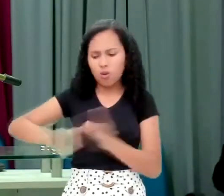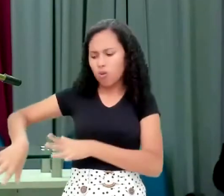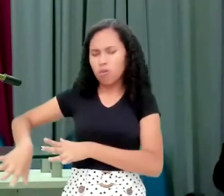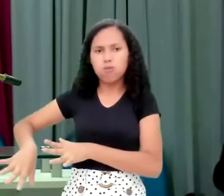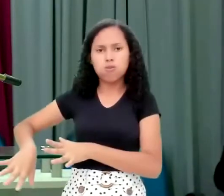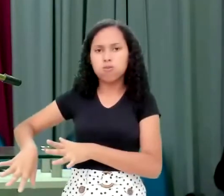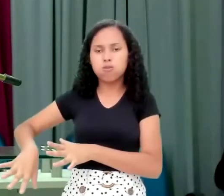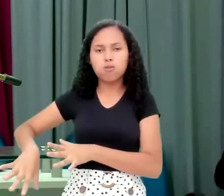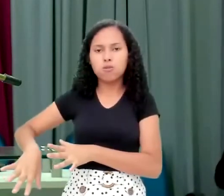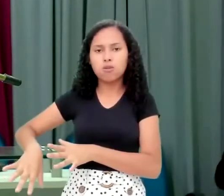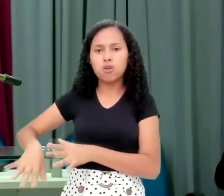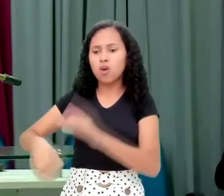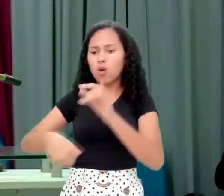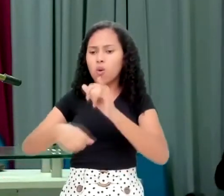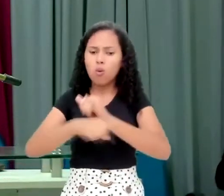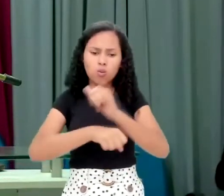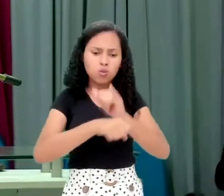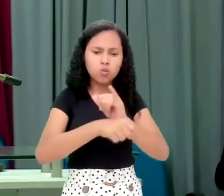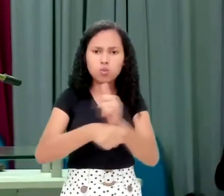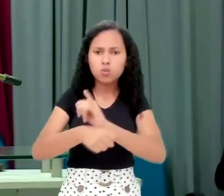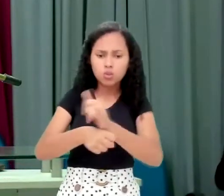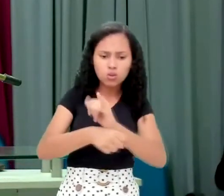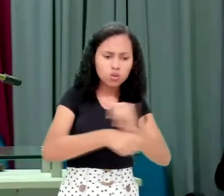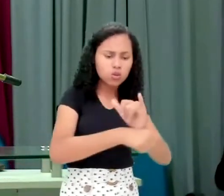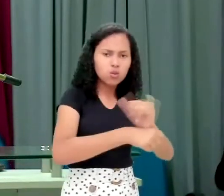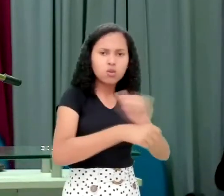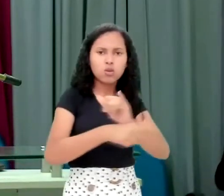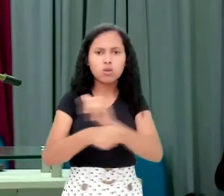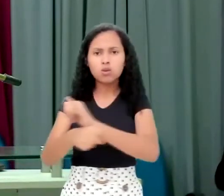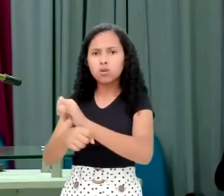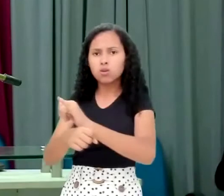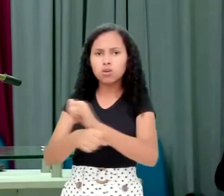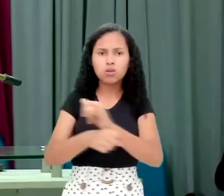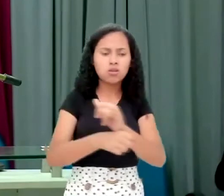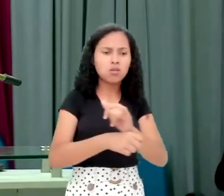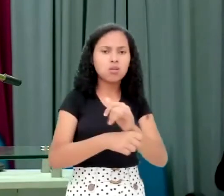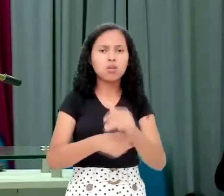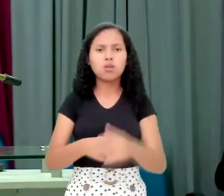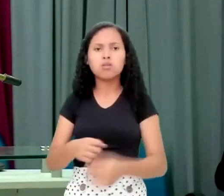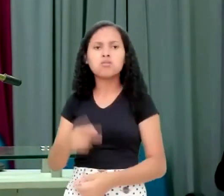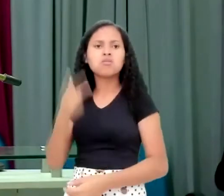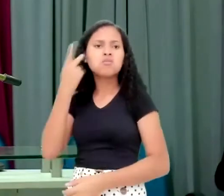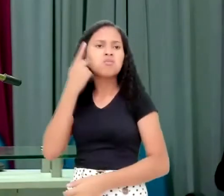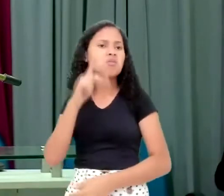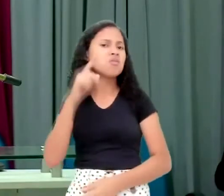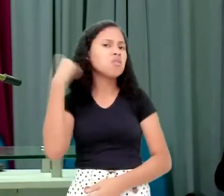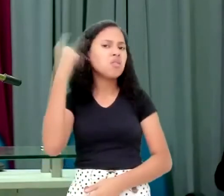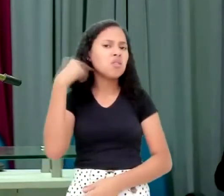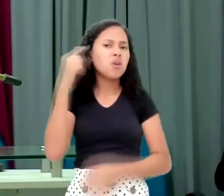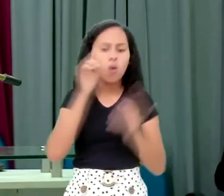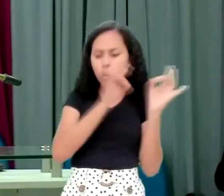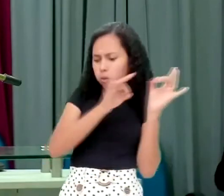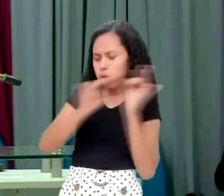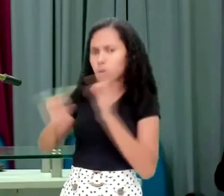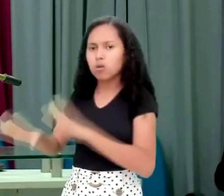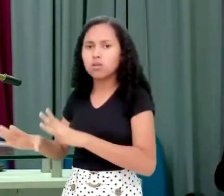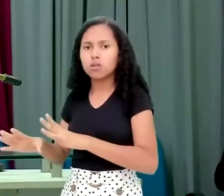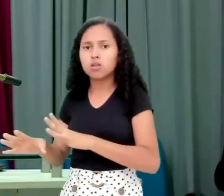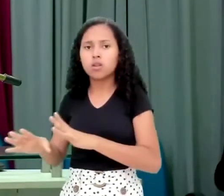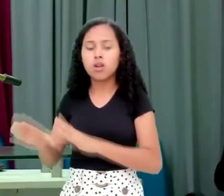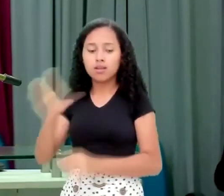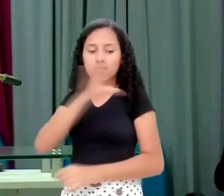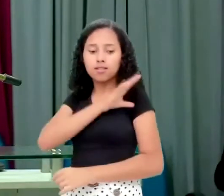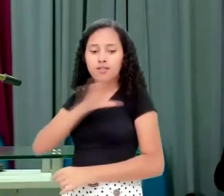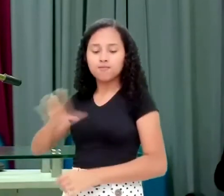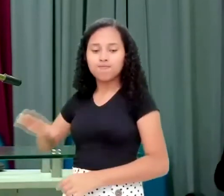esqueça o YouTube, esqueça os profetas loucos. Apegue-se no santo evangelho de Cristo,